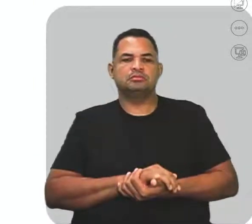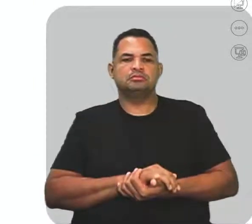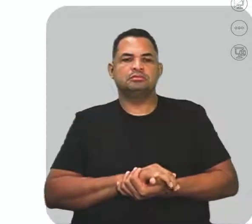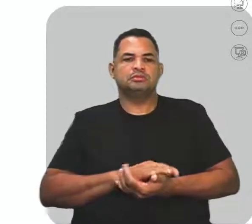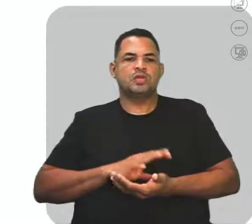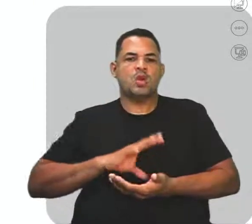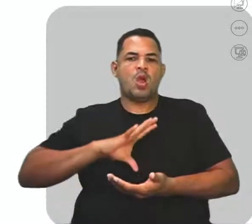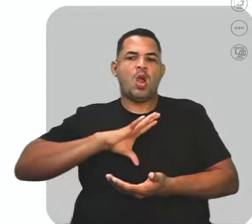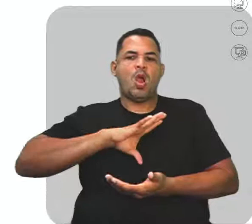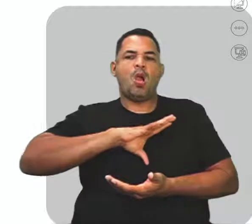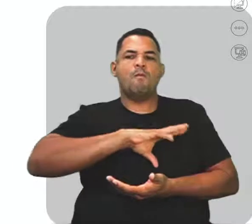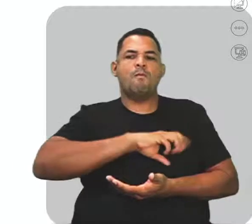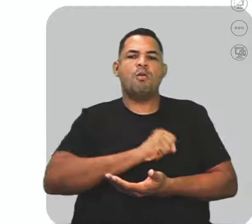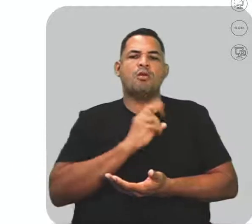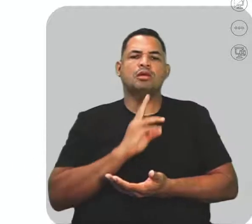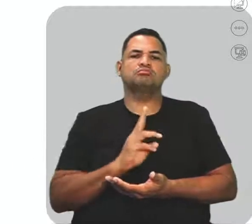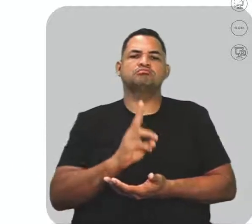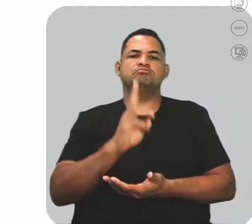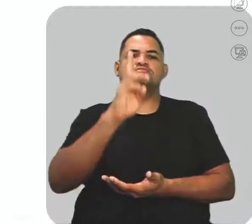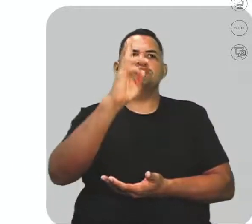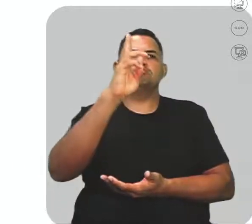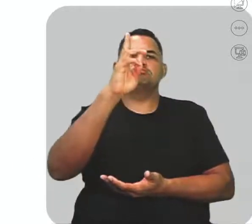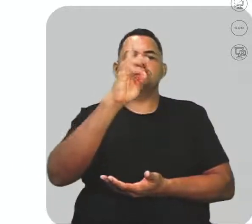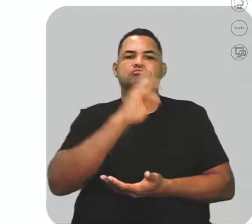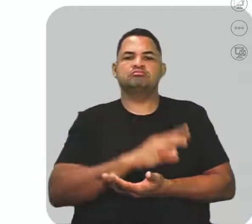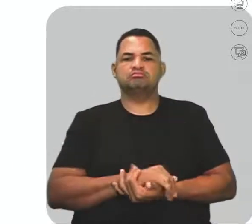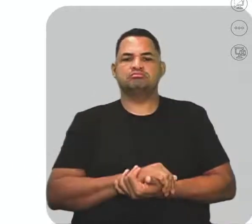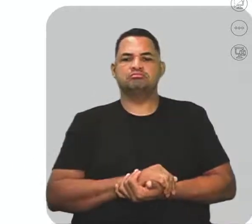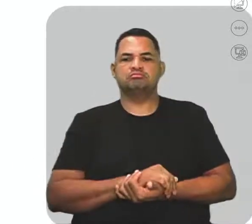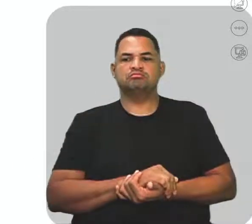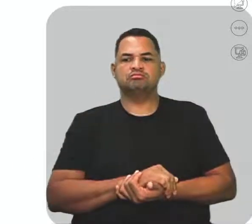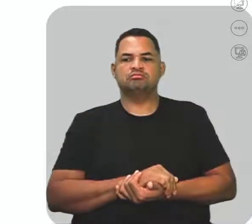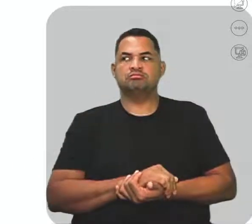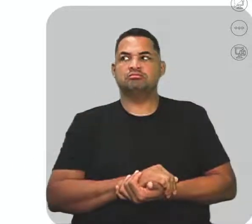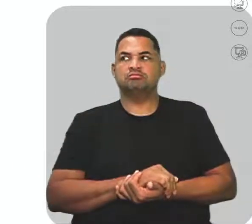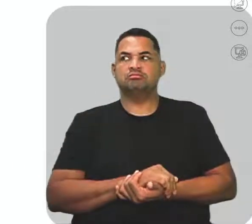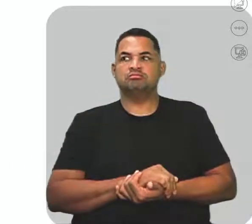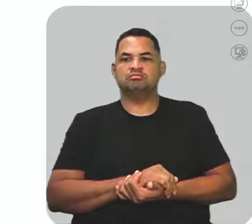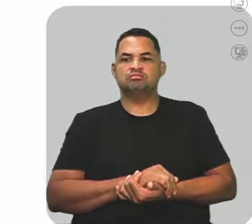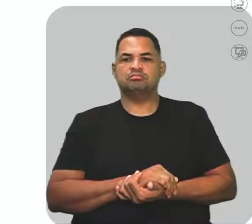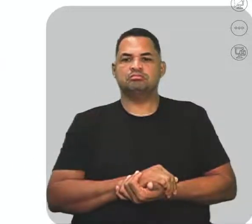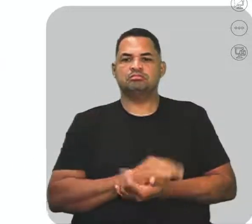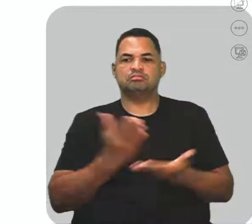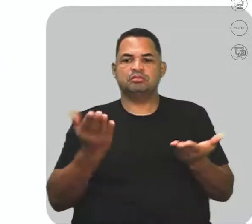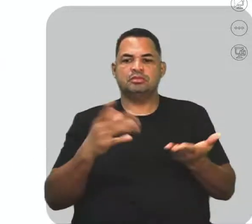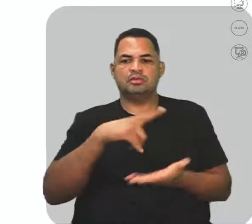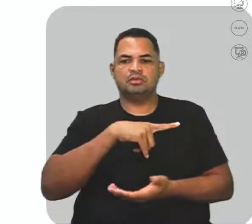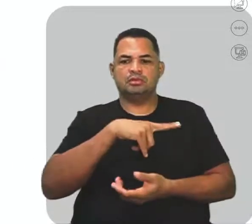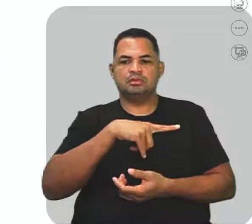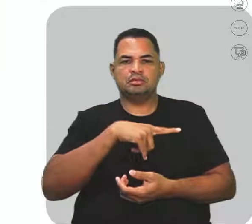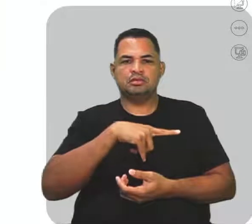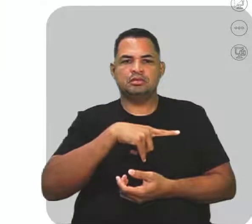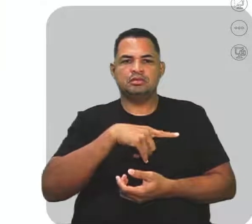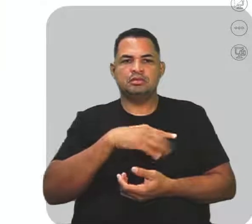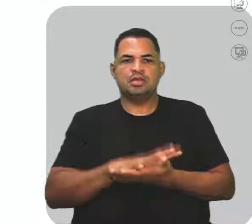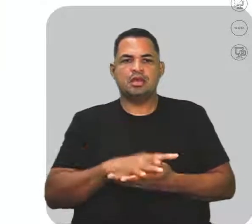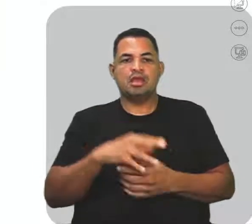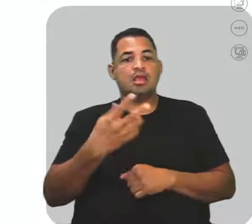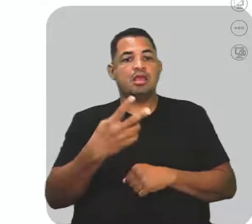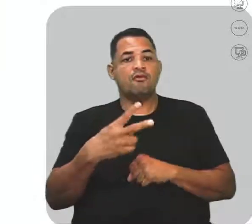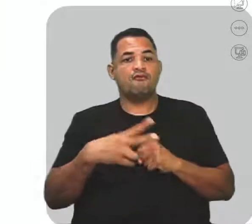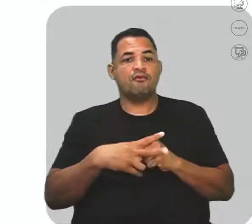O amor é eterno. Ok. Muito bem, olha só, nós temos aqui um verbo,